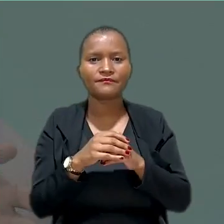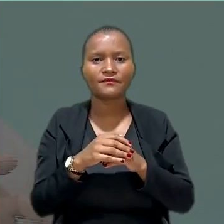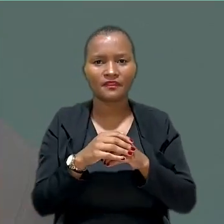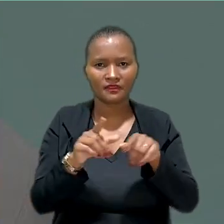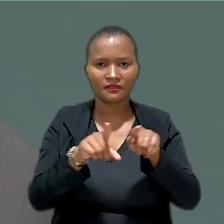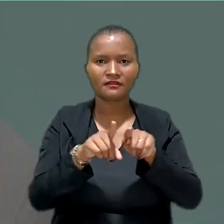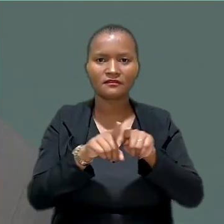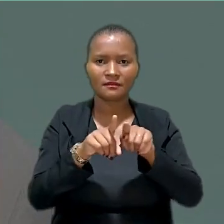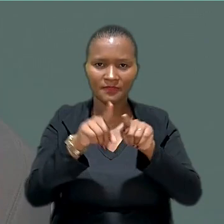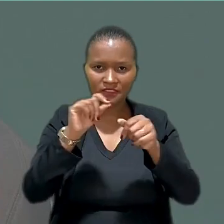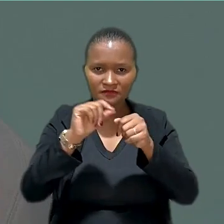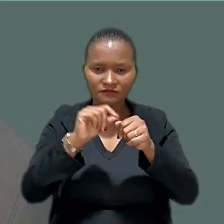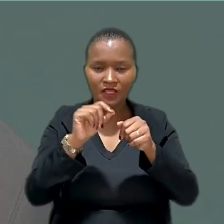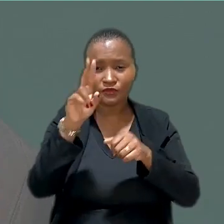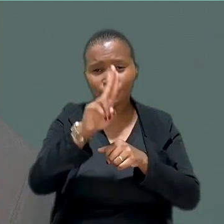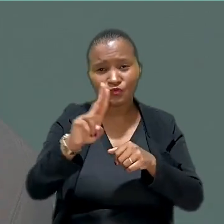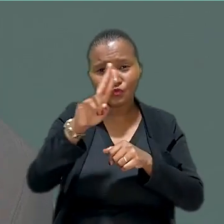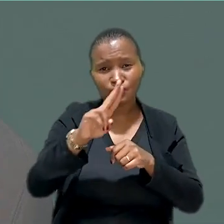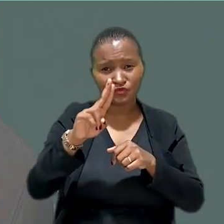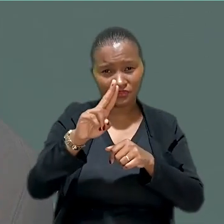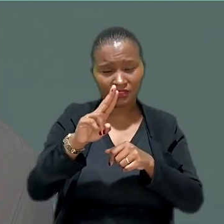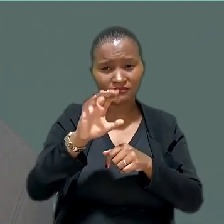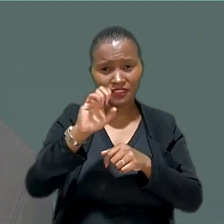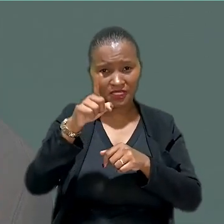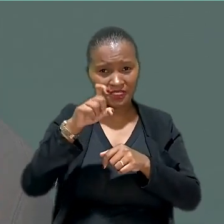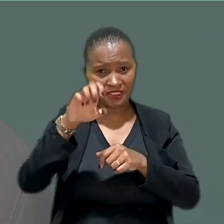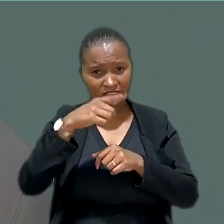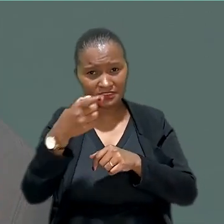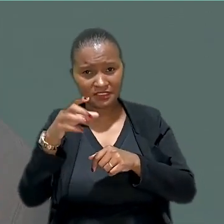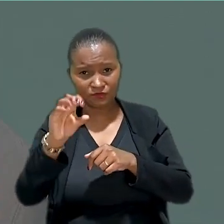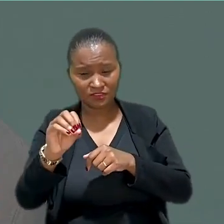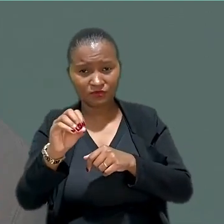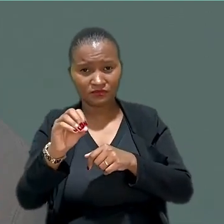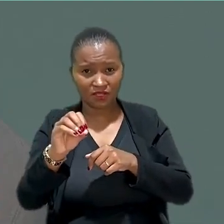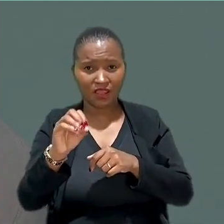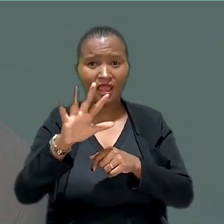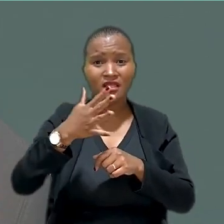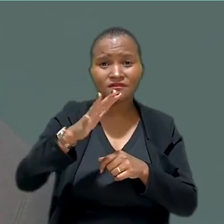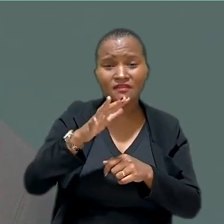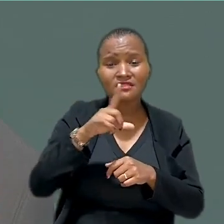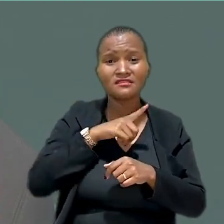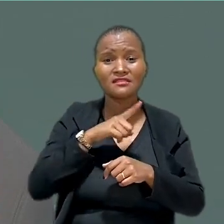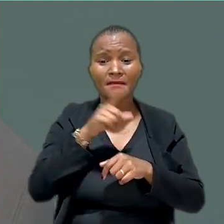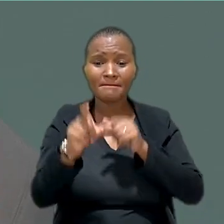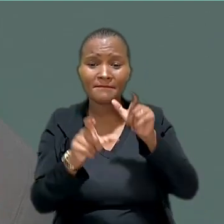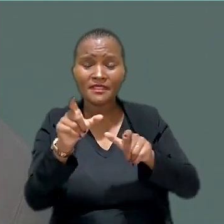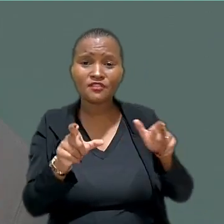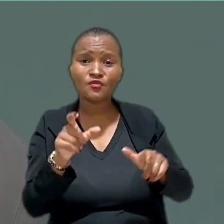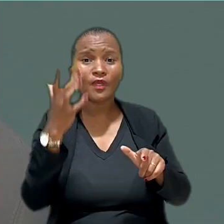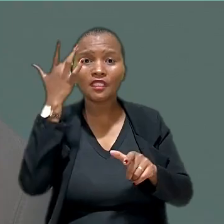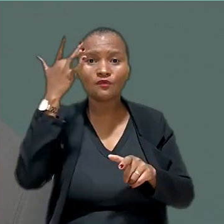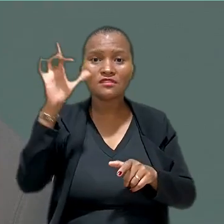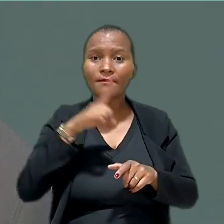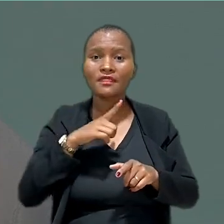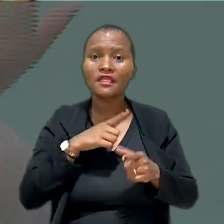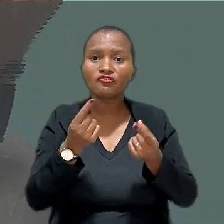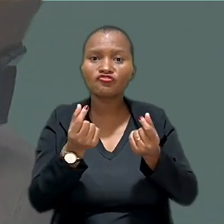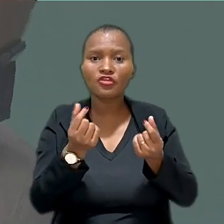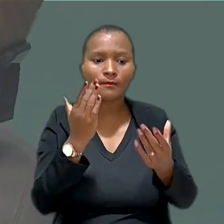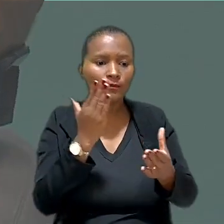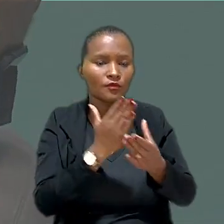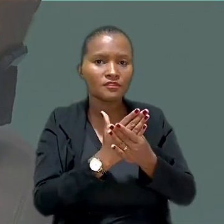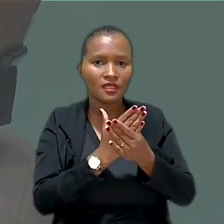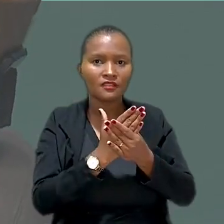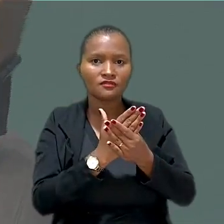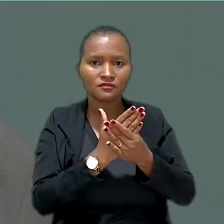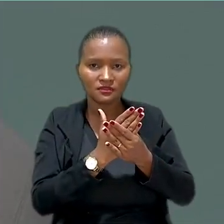também se faz uso dele na execução. Muitas vezes, nós temos pessoas que não sabem que tem dinheiro em processos, saldos residuais, que permaneceram